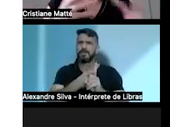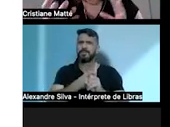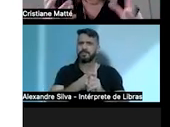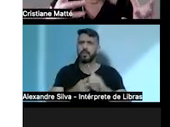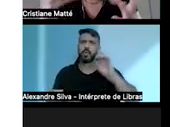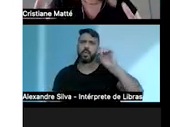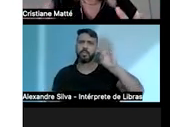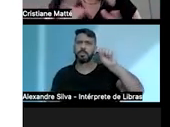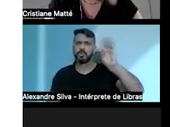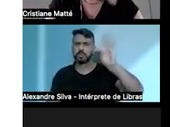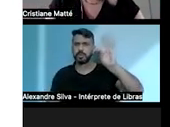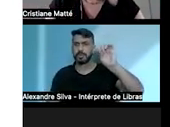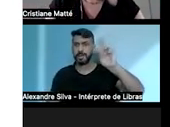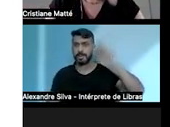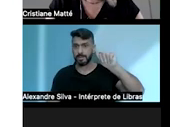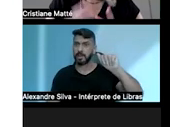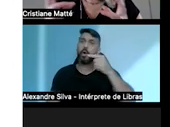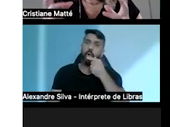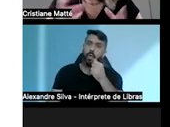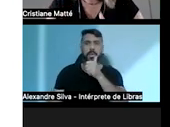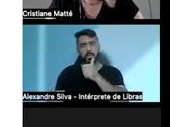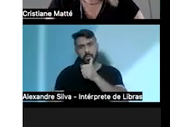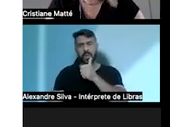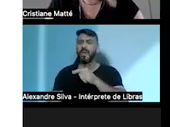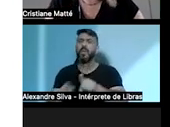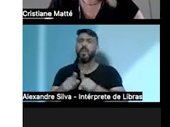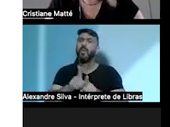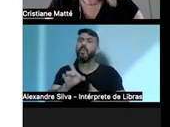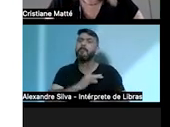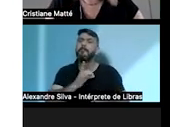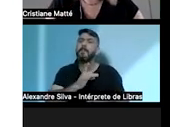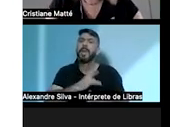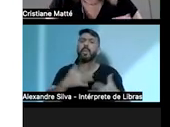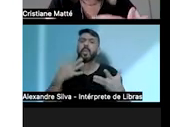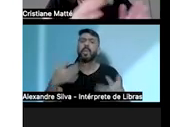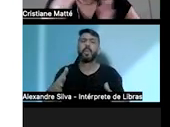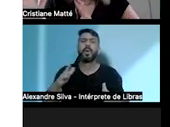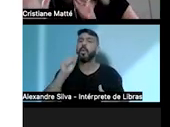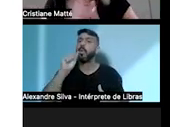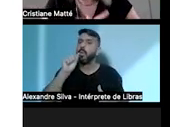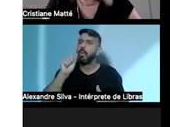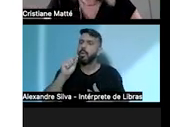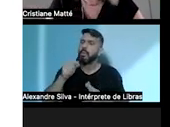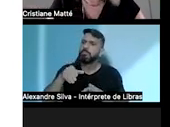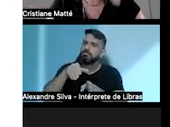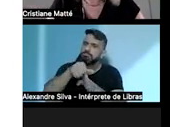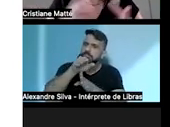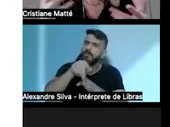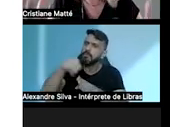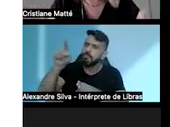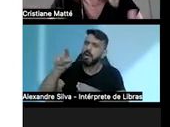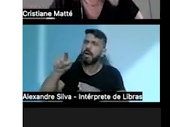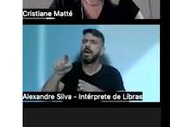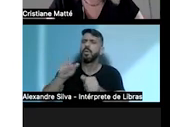obstetras, homens, mulheres, né? Os médicos, com medo de indicar o exercício para as gestantes. Quando a gente vai pensar num personal, né,